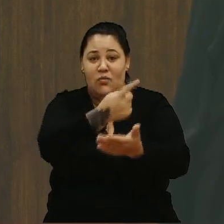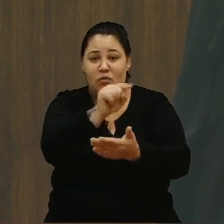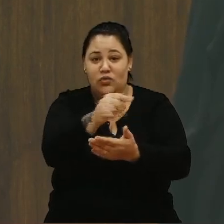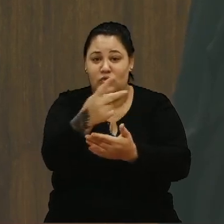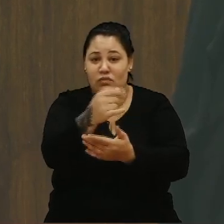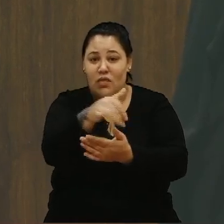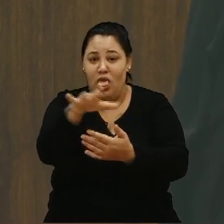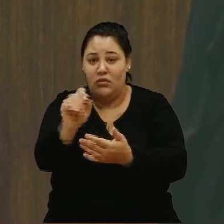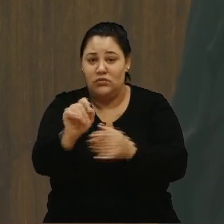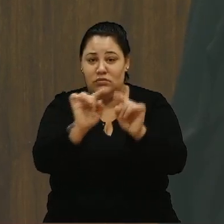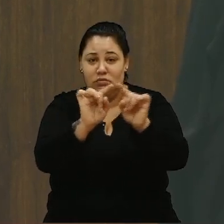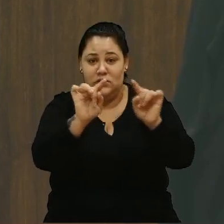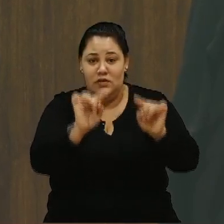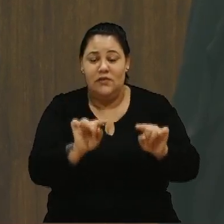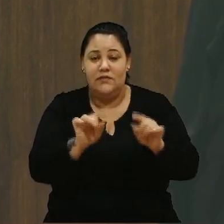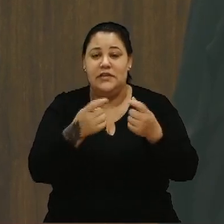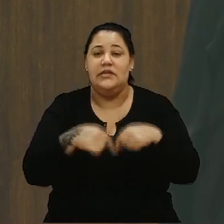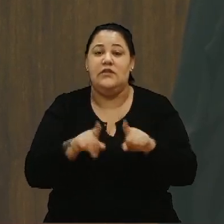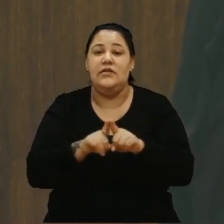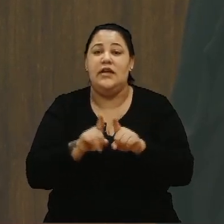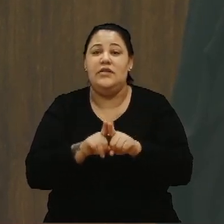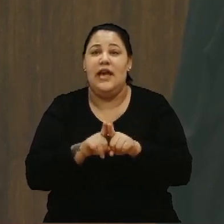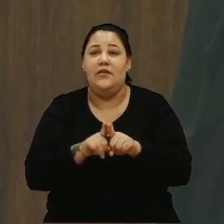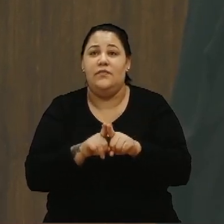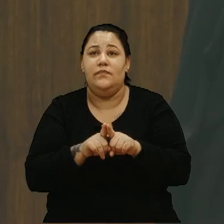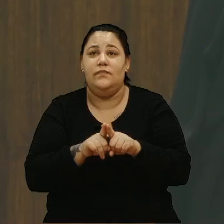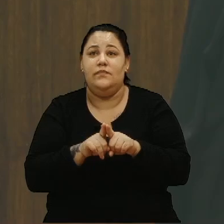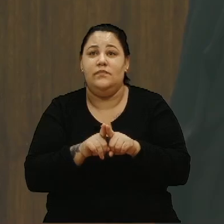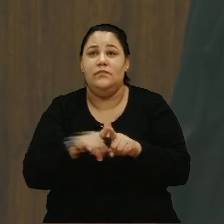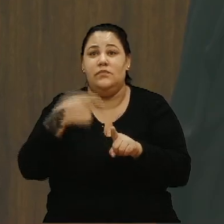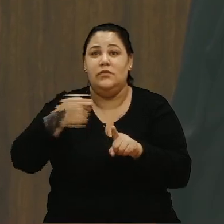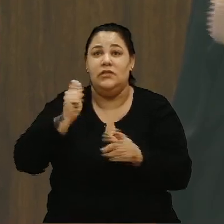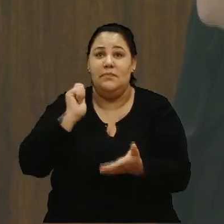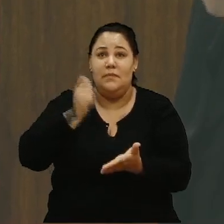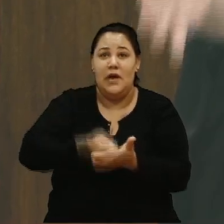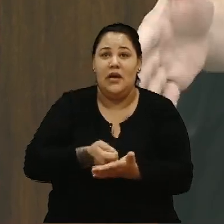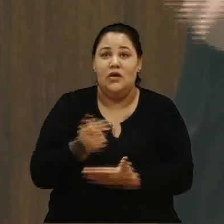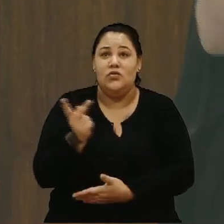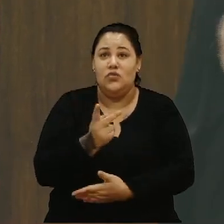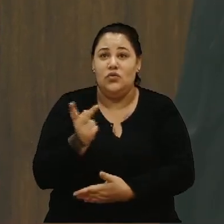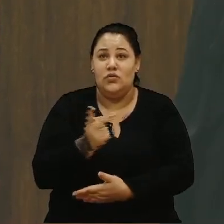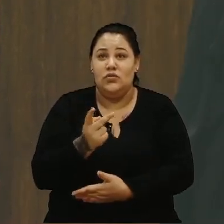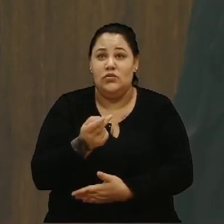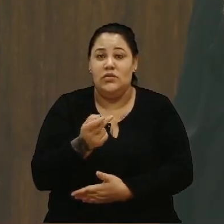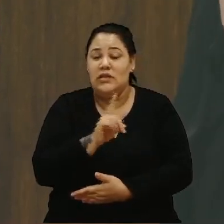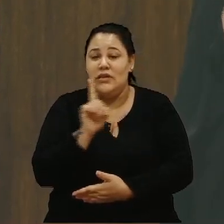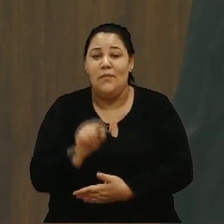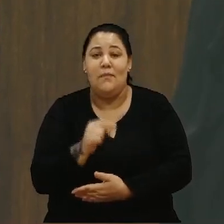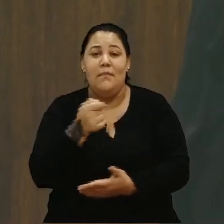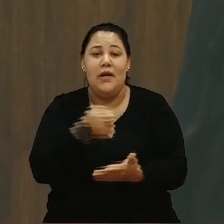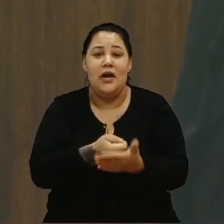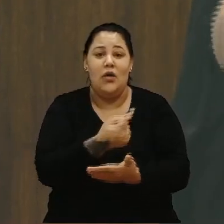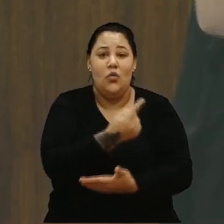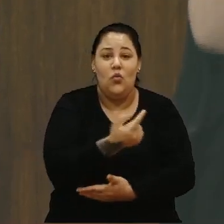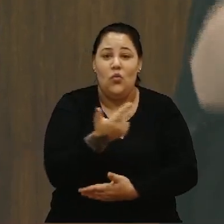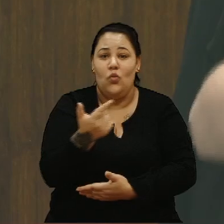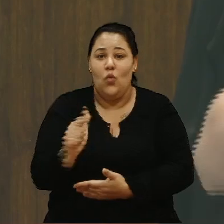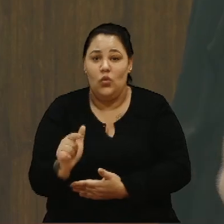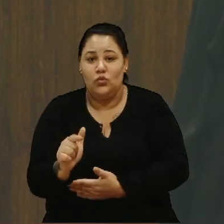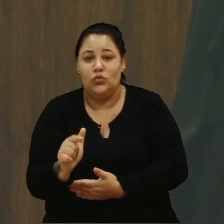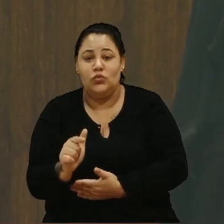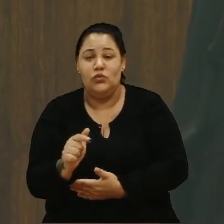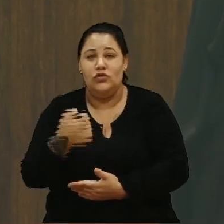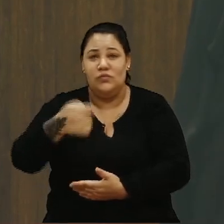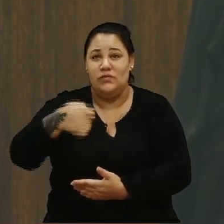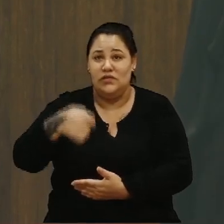mês? Então, bom, se sai do mesmo caixa, o valor tem que pagar os dois, e não ou um ou outro. E nós apresentamos alternativa com a redução